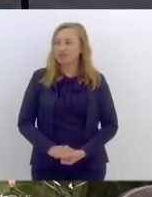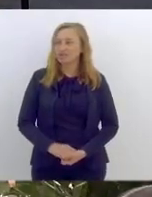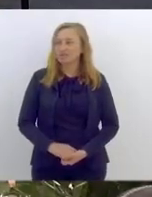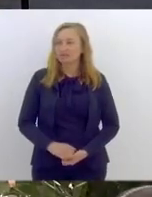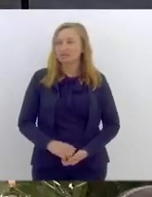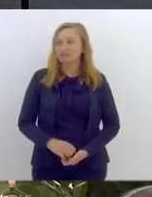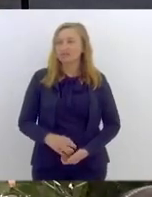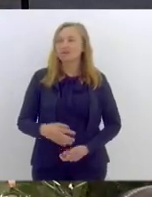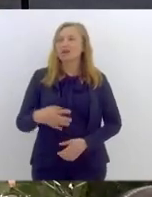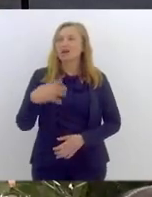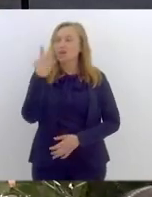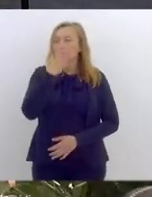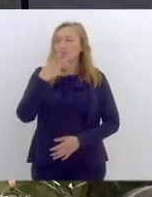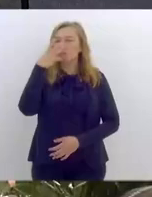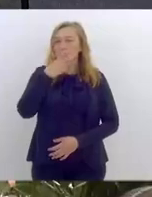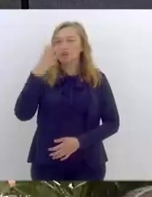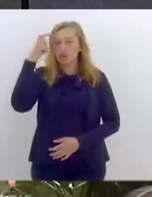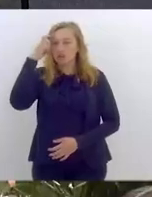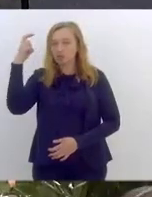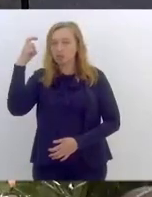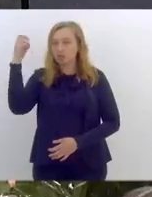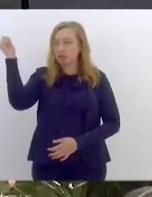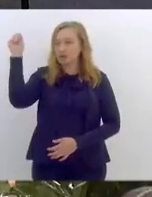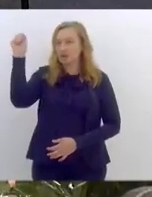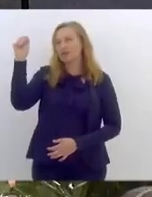Aurê, saravã dos